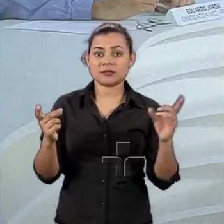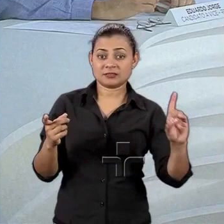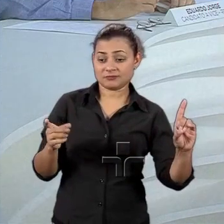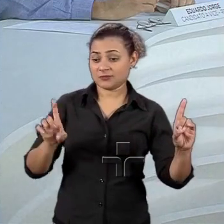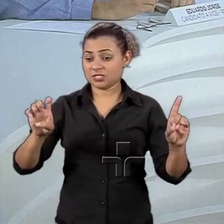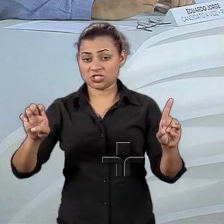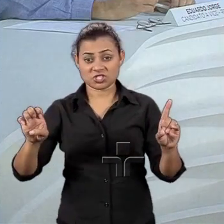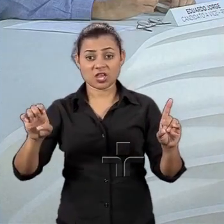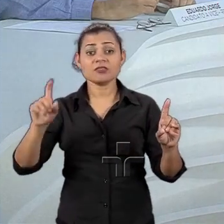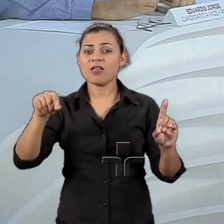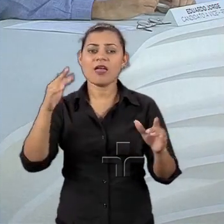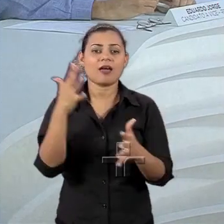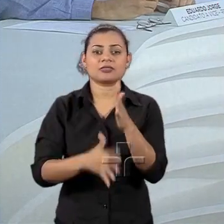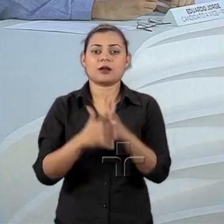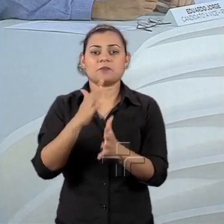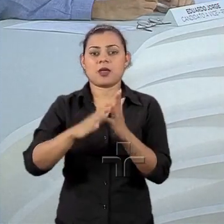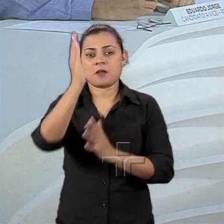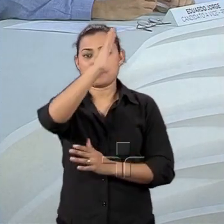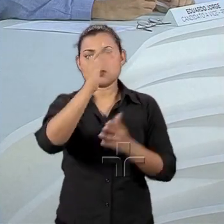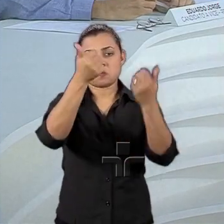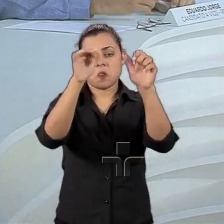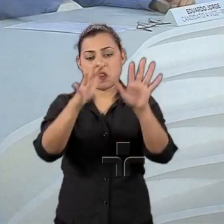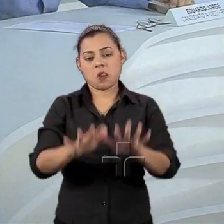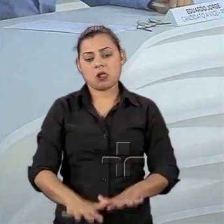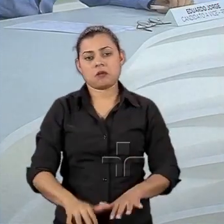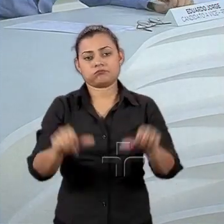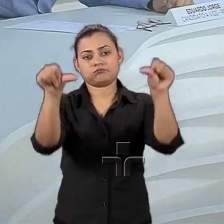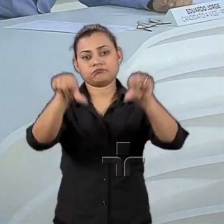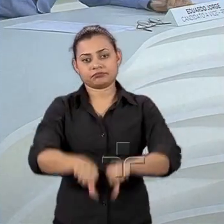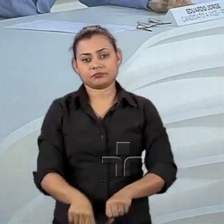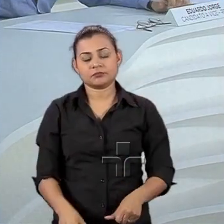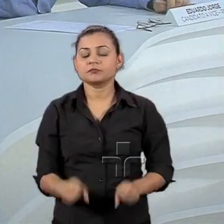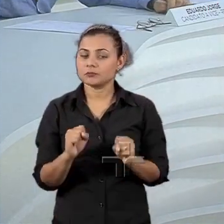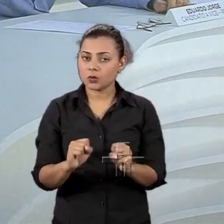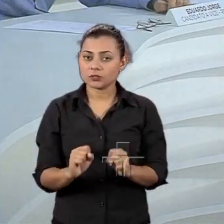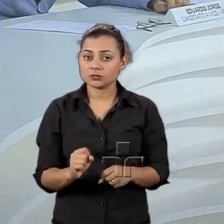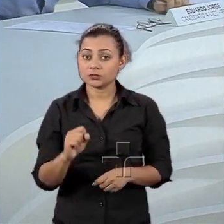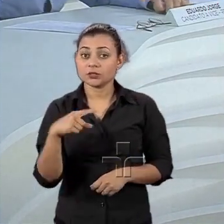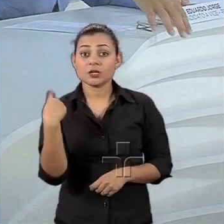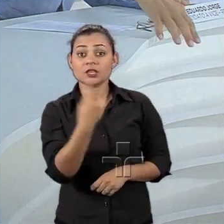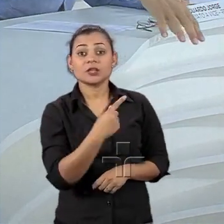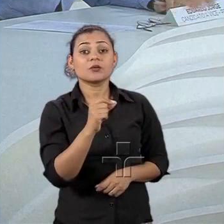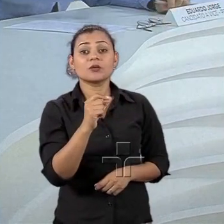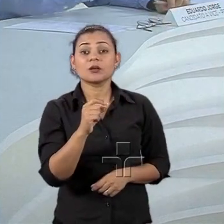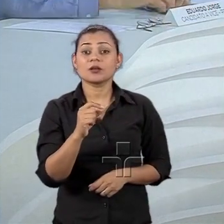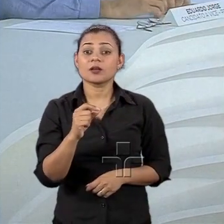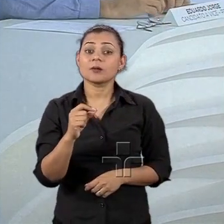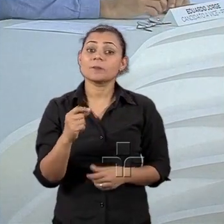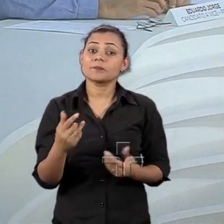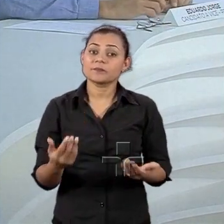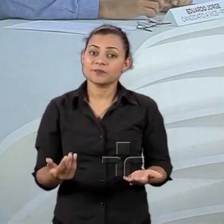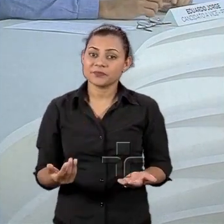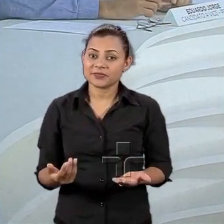estão levando o Brasil e podem levar o Brasil para o fundo do mar. Porque então, tem gente que promete boia e é âncora.